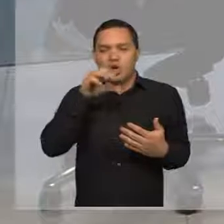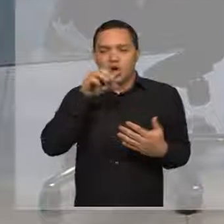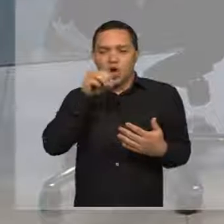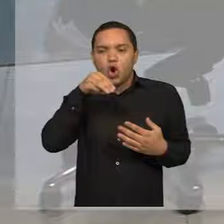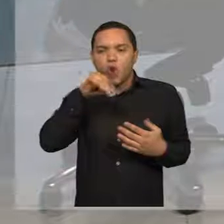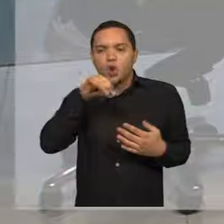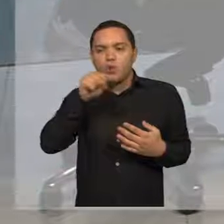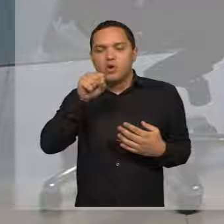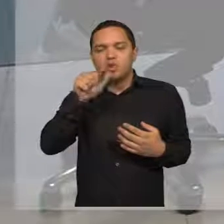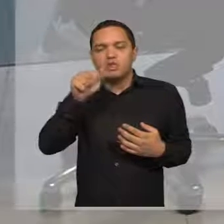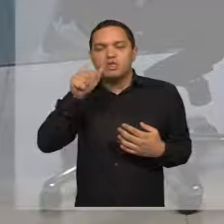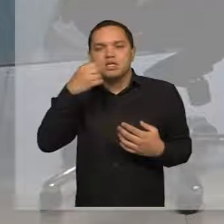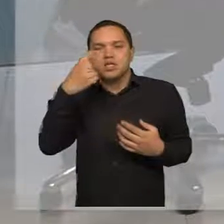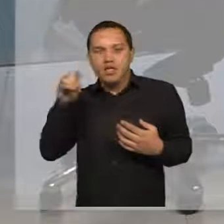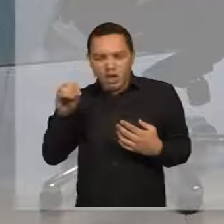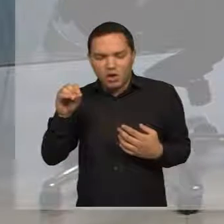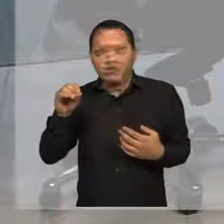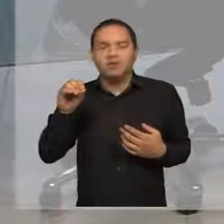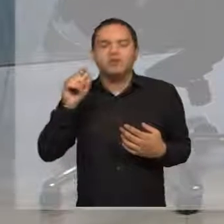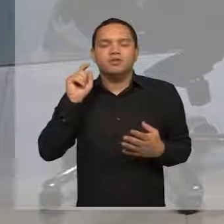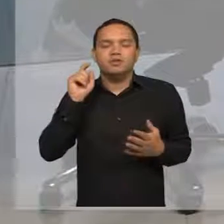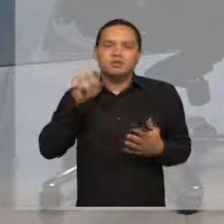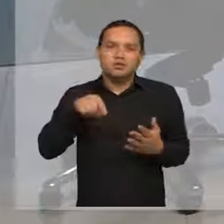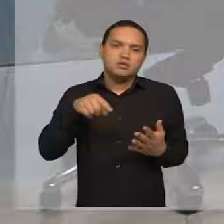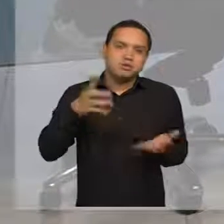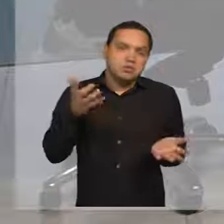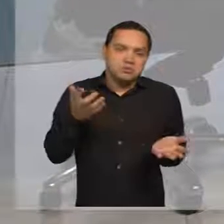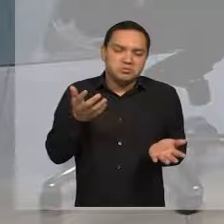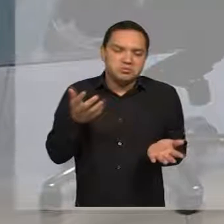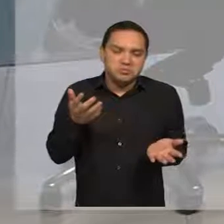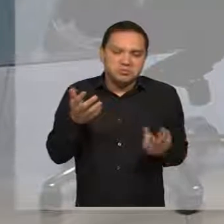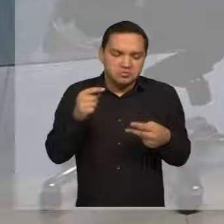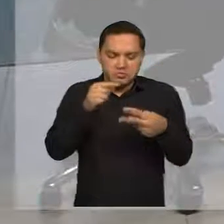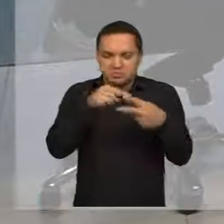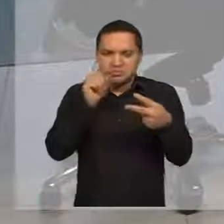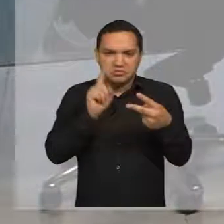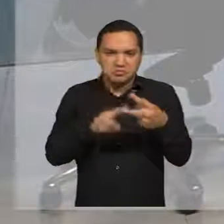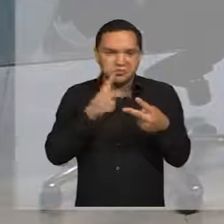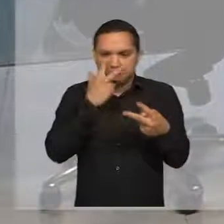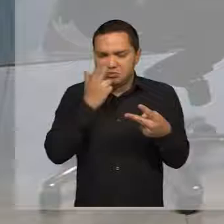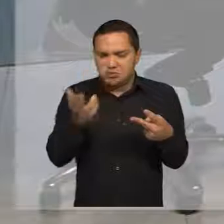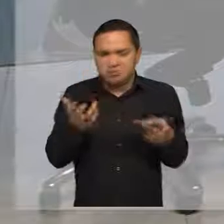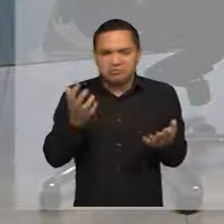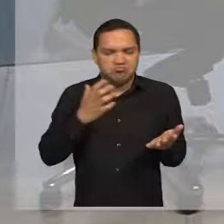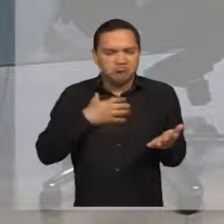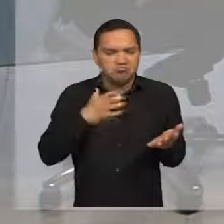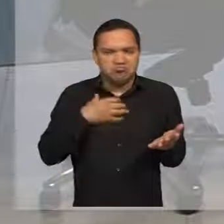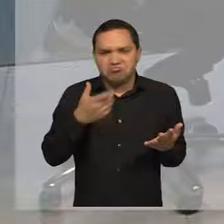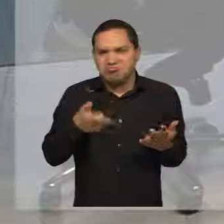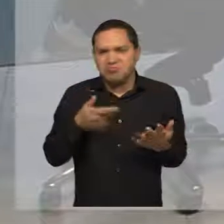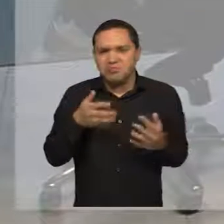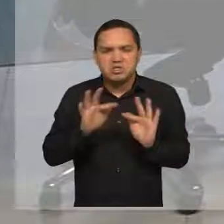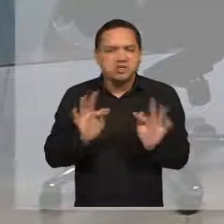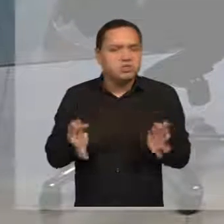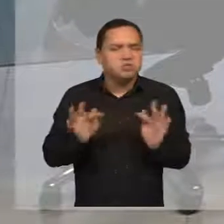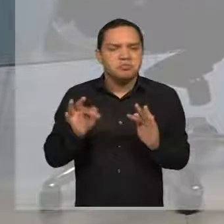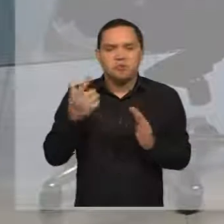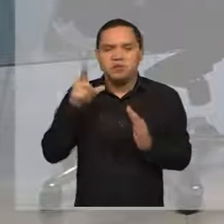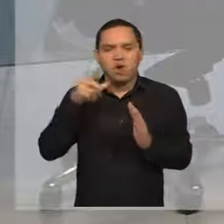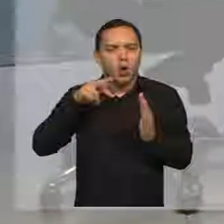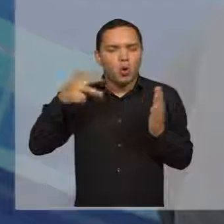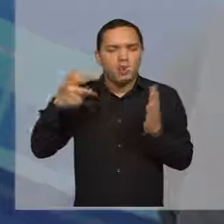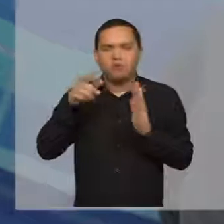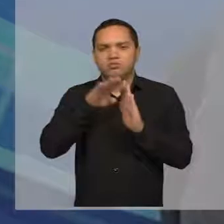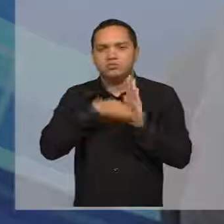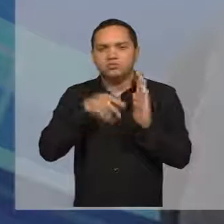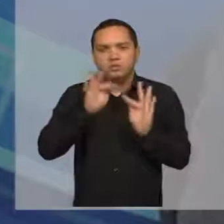prevê uma redução quantitativa. Fora isso, quer dizer, nada que nos pudesse acompanhar. Eu chamo a atenção disso porque é